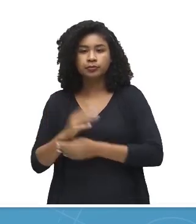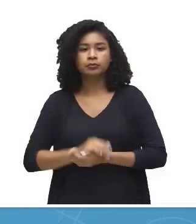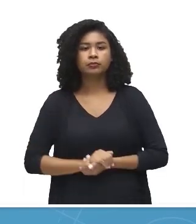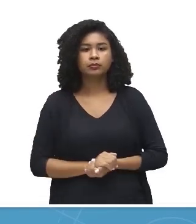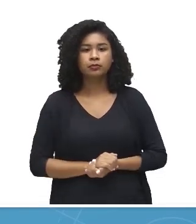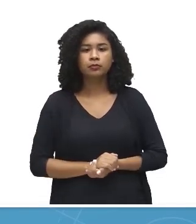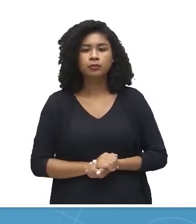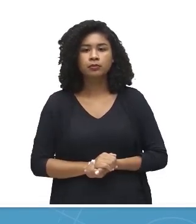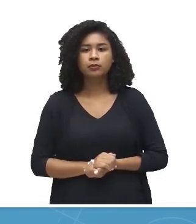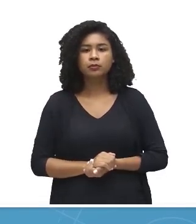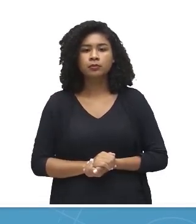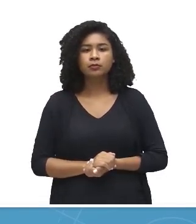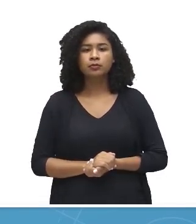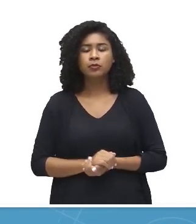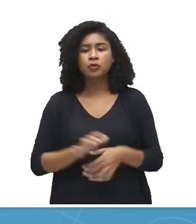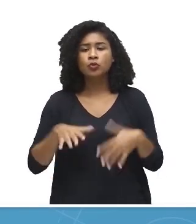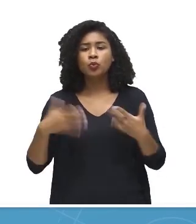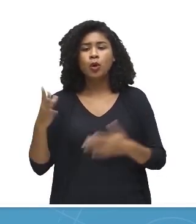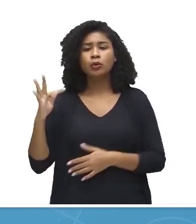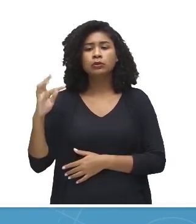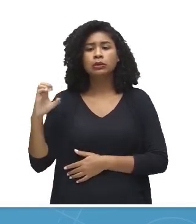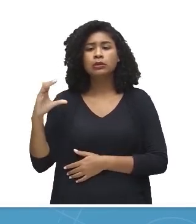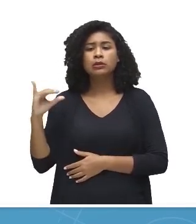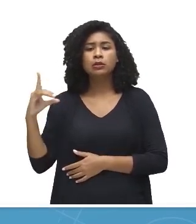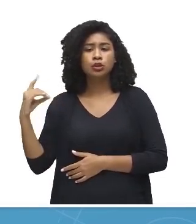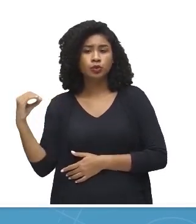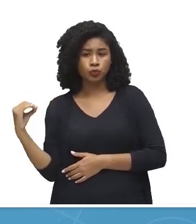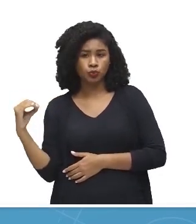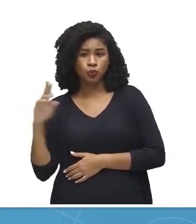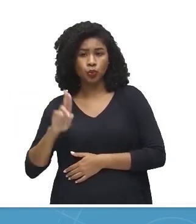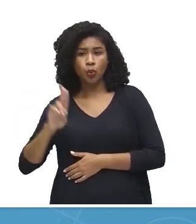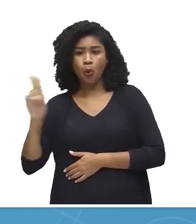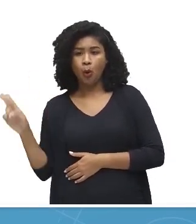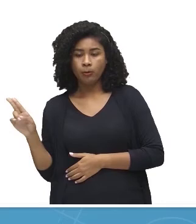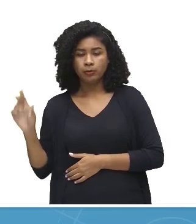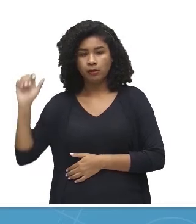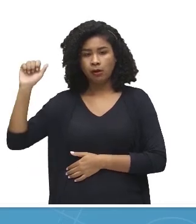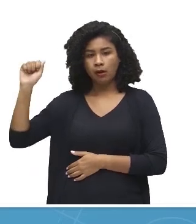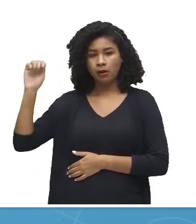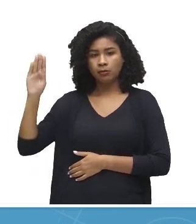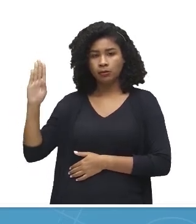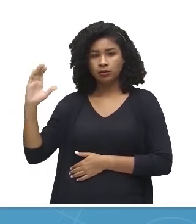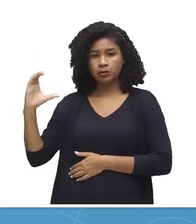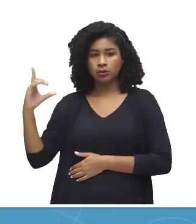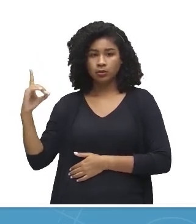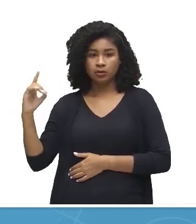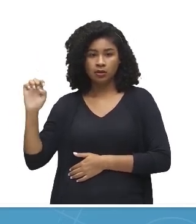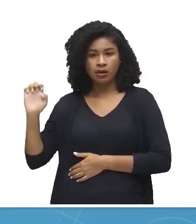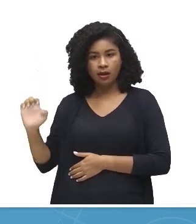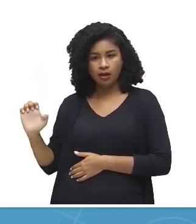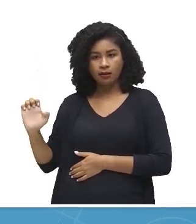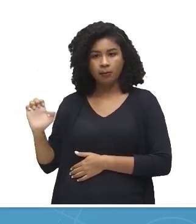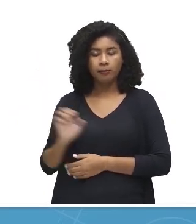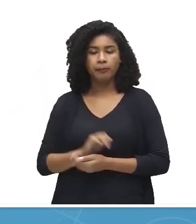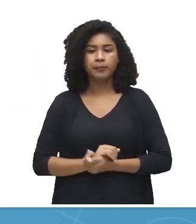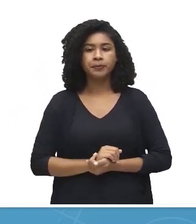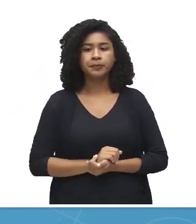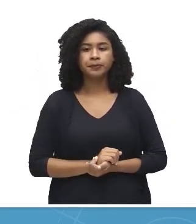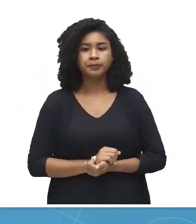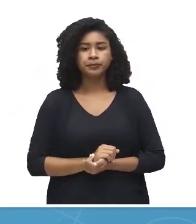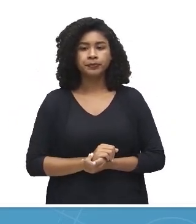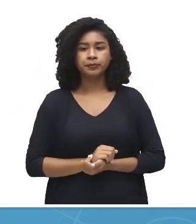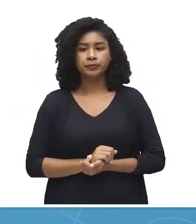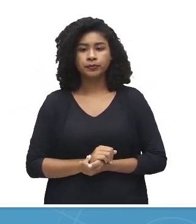A, epitelial. B, conjuntivo. C, cartilaginoso. D, ósseo. Ou